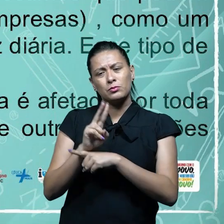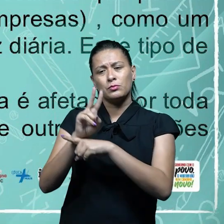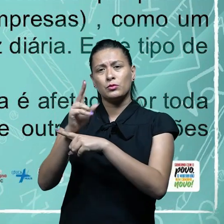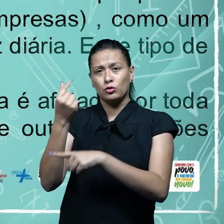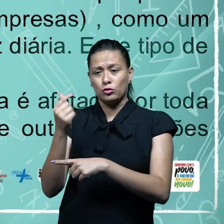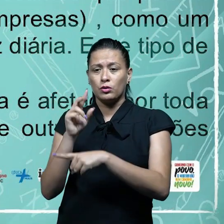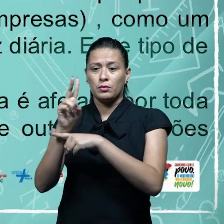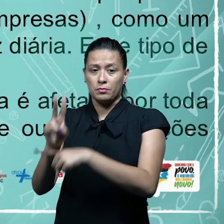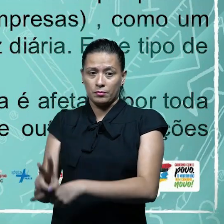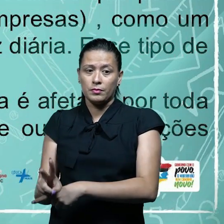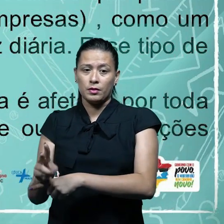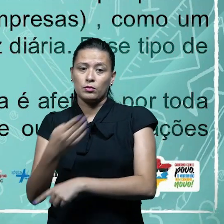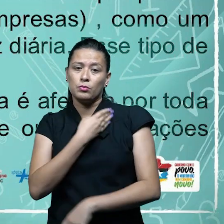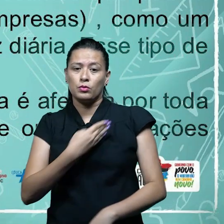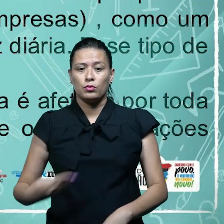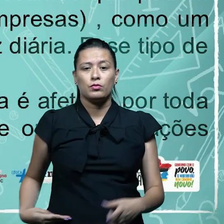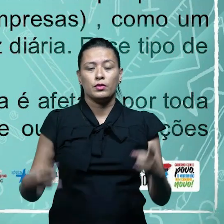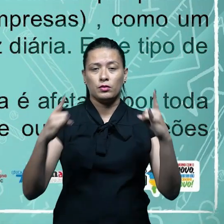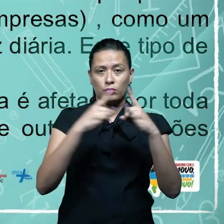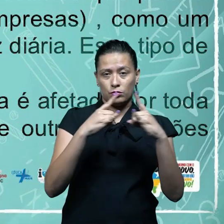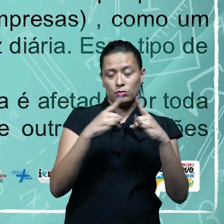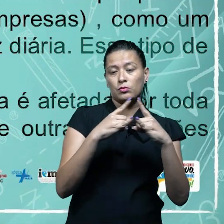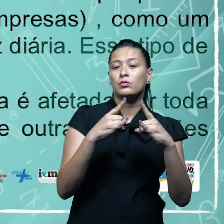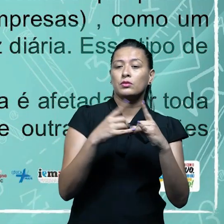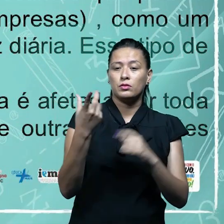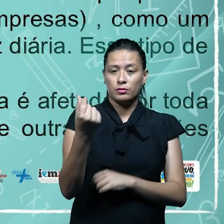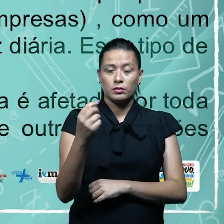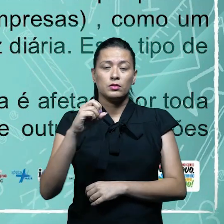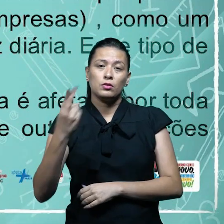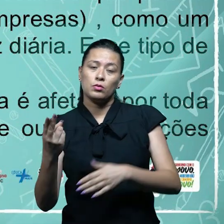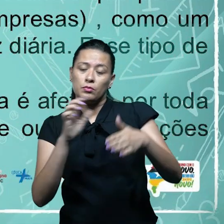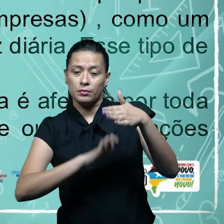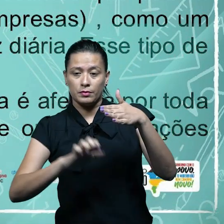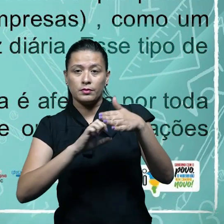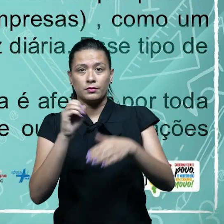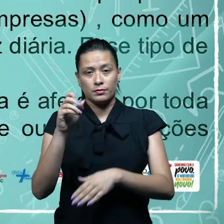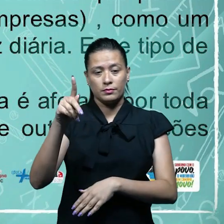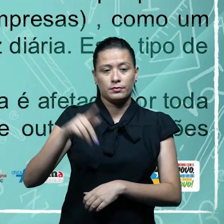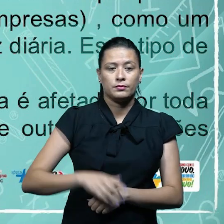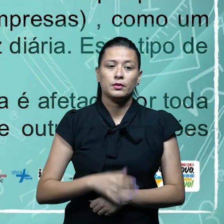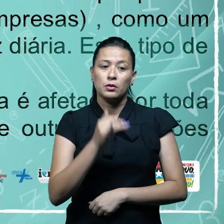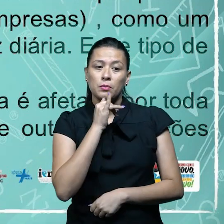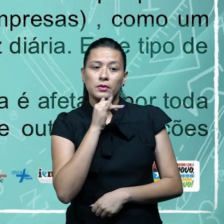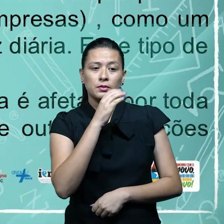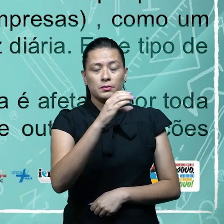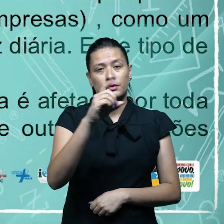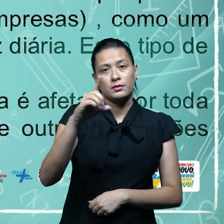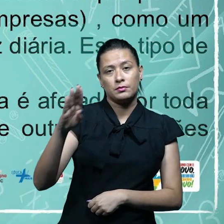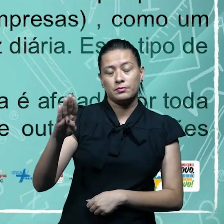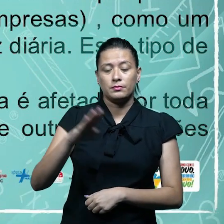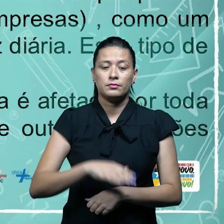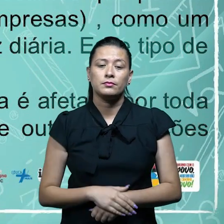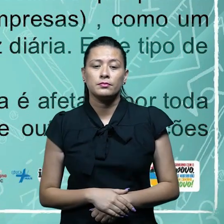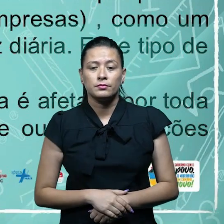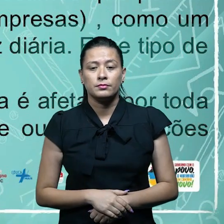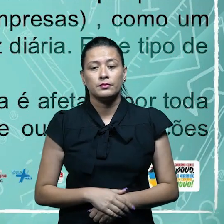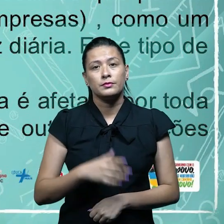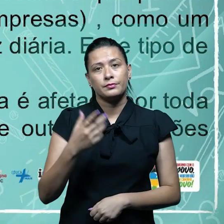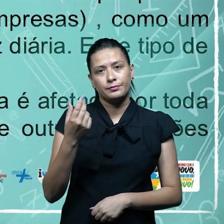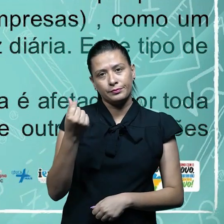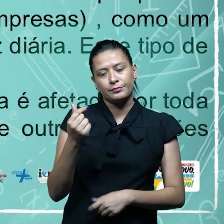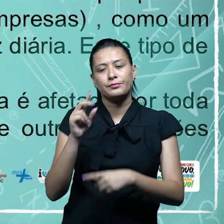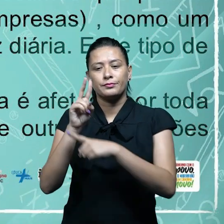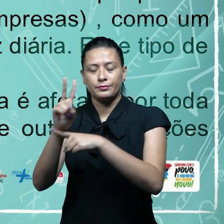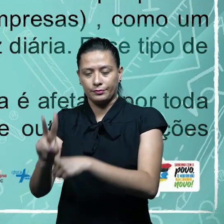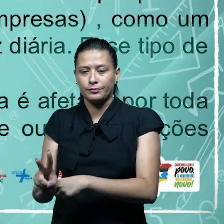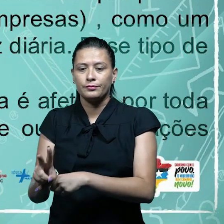ser feitos ao governo, instituições financeiras e empresas, ok? Como exemplo do CDB. Tá? Ele fez um empréstimo,